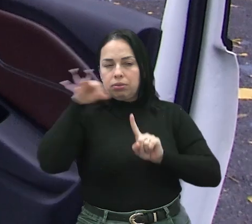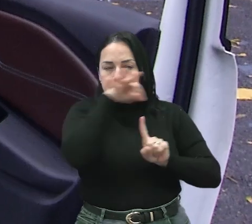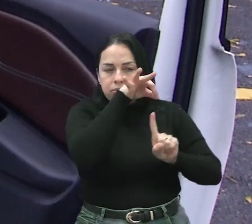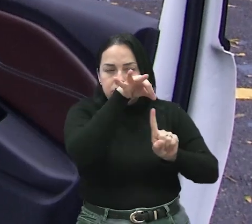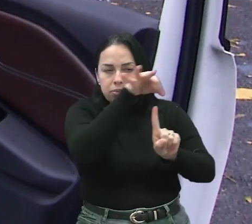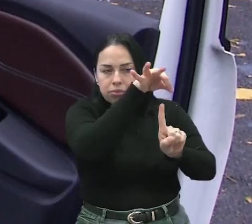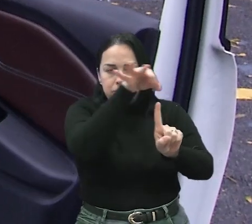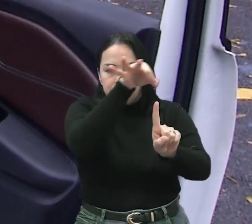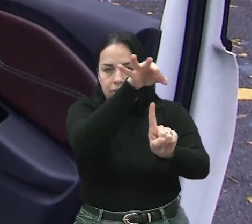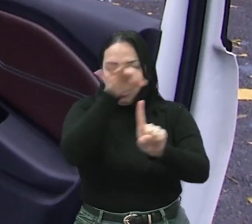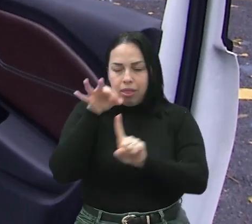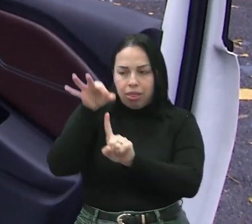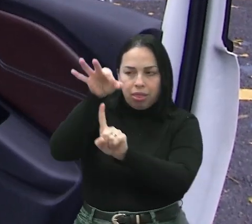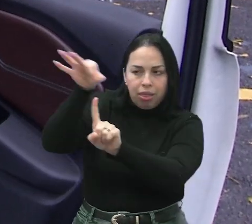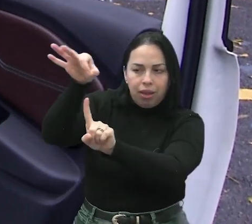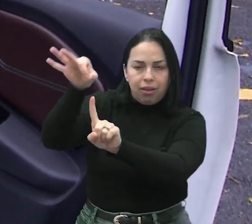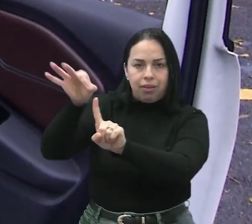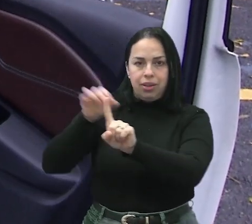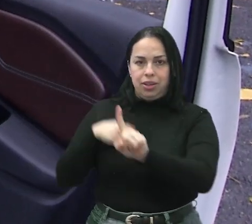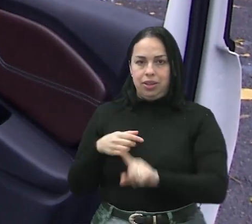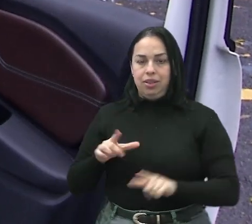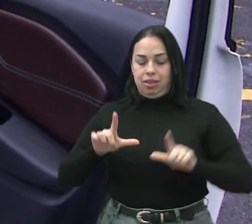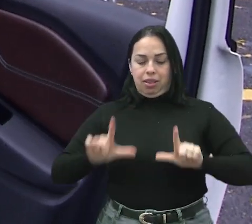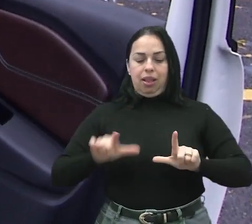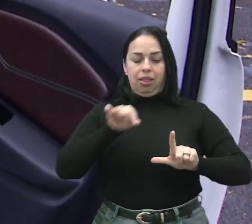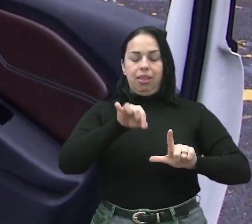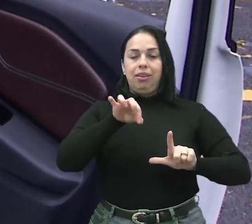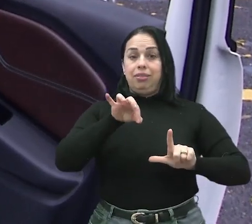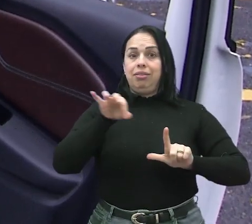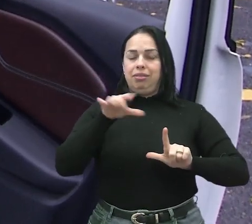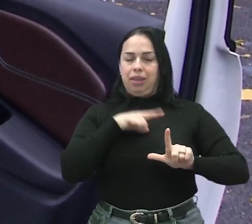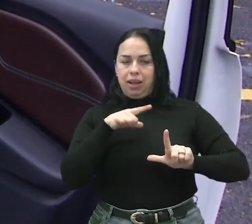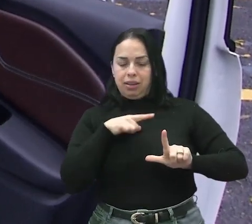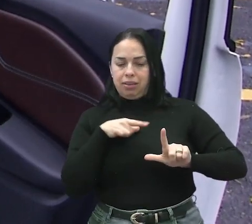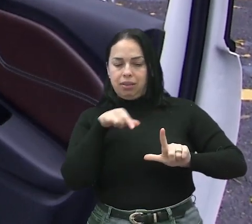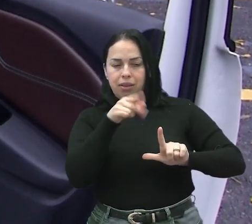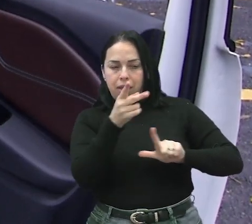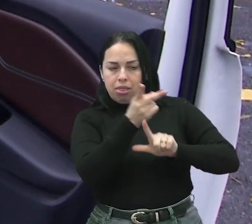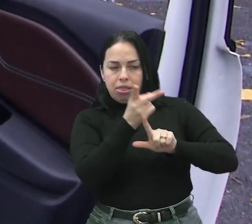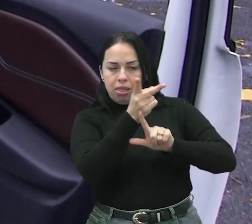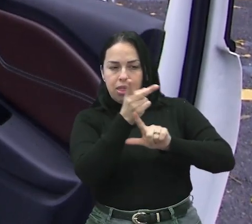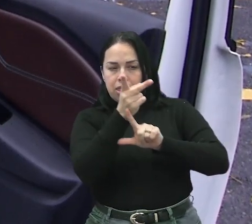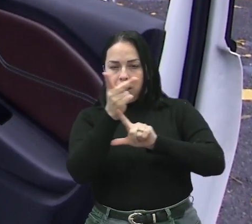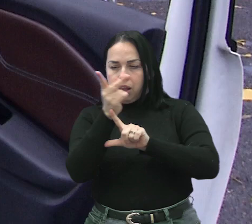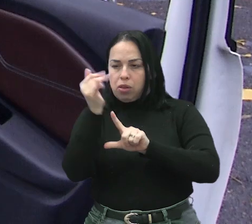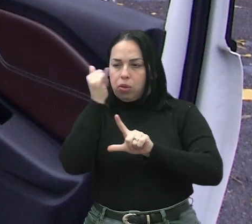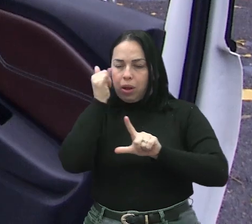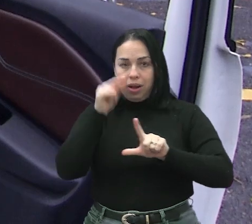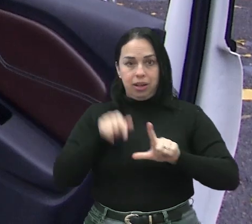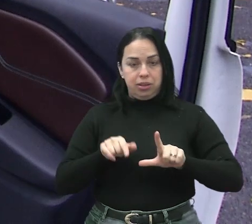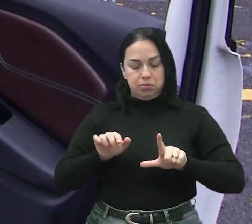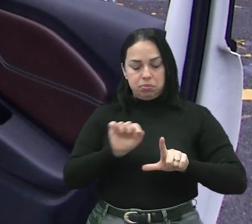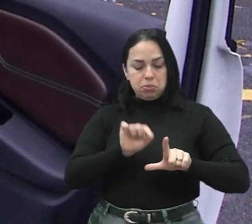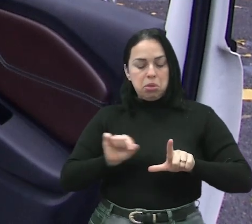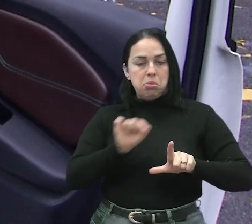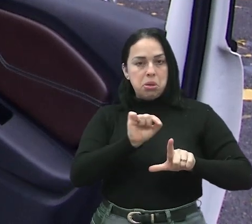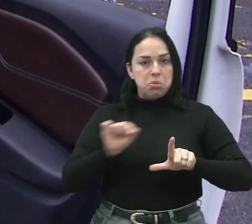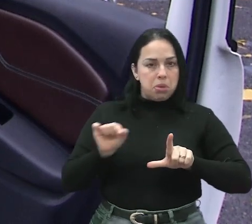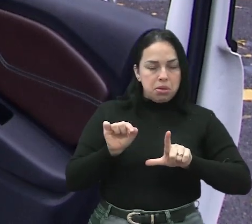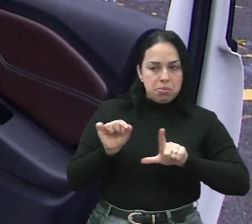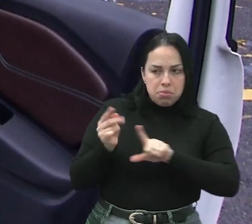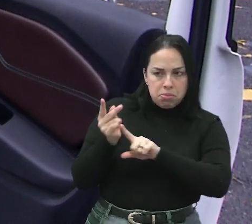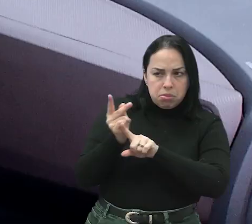Localizador instalado nos terminais portáteis da corporação, os policiais militares de São Paulo podem, de dentro da